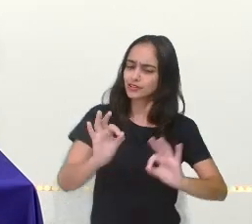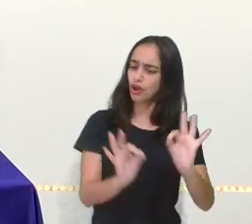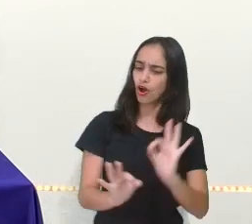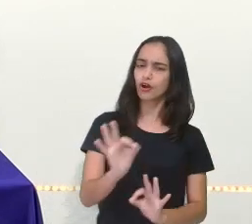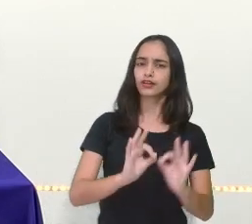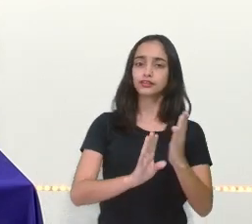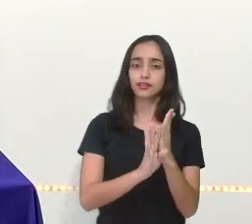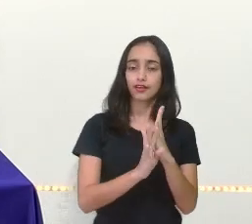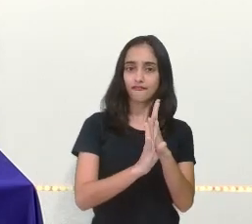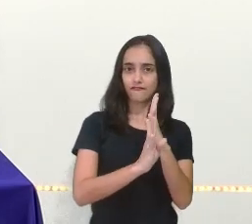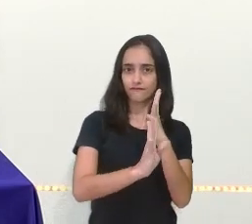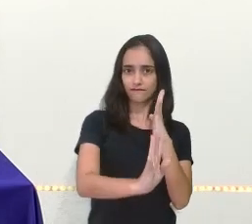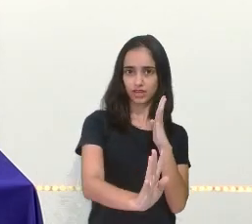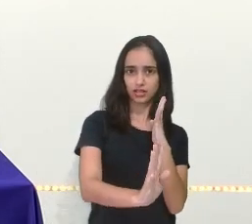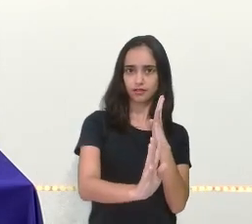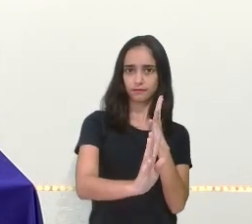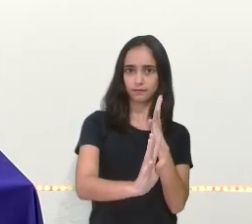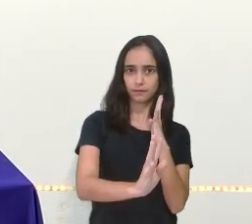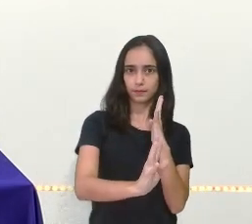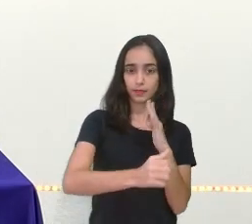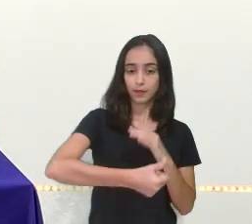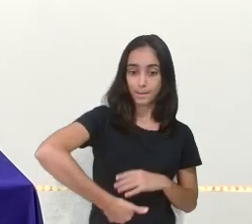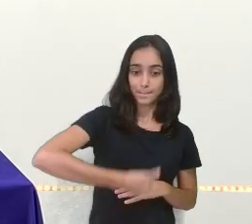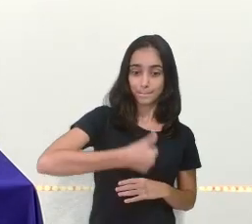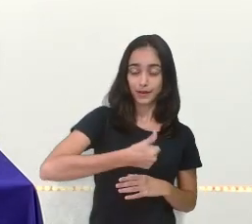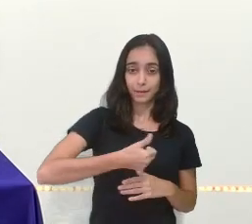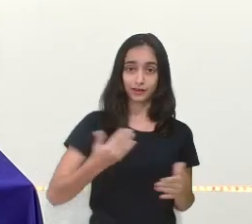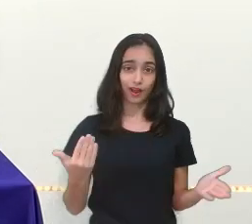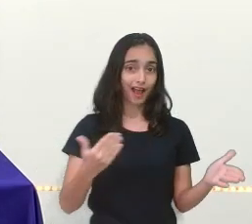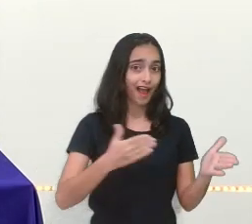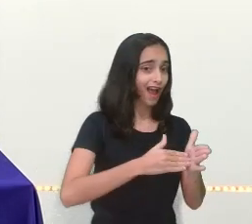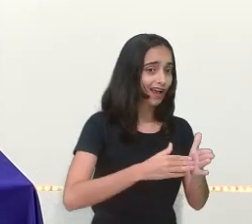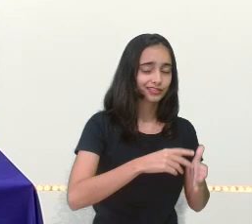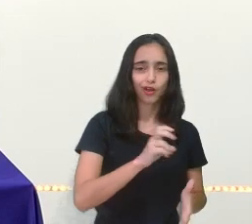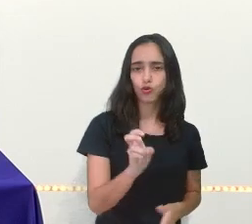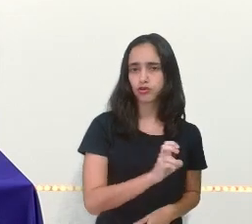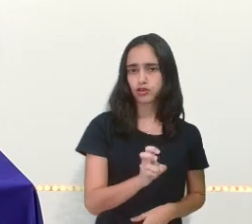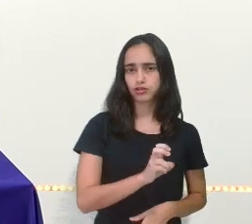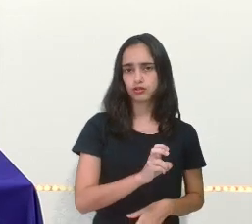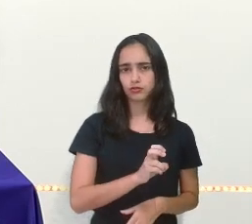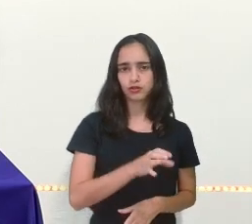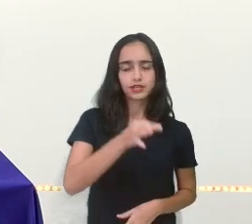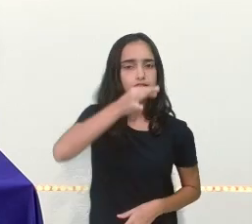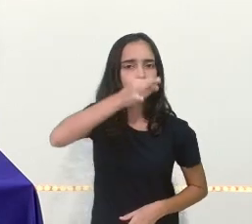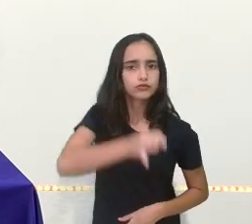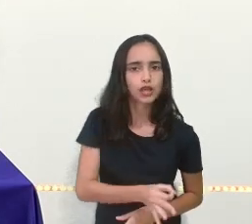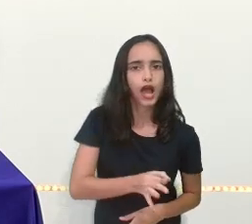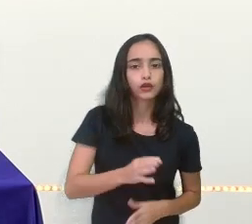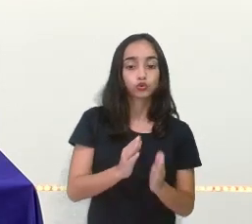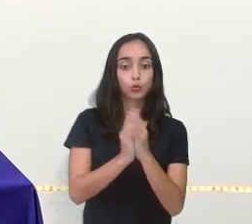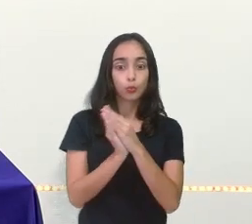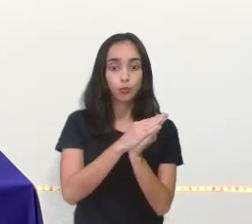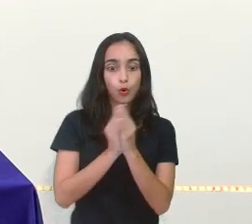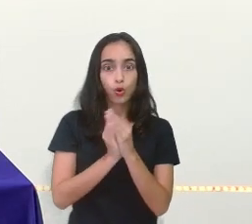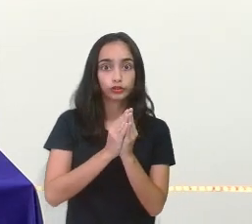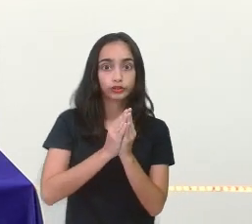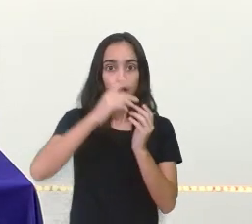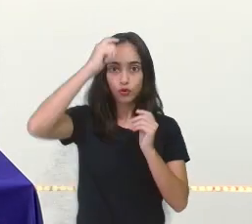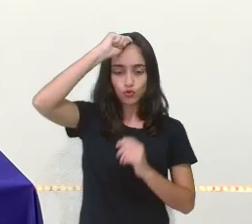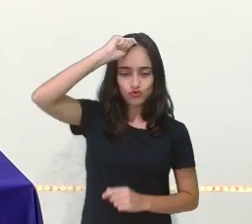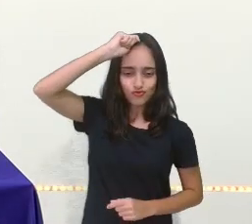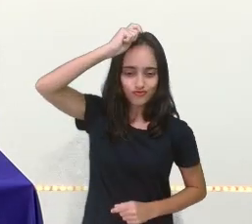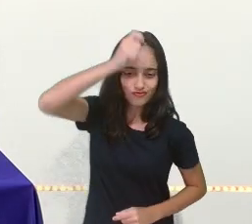uma fila do primeiro até o quinto, e exatamente o bonequinho do chapéu laranja, ele está ocupando